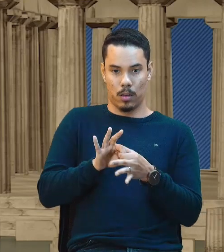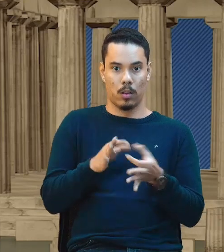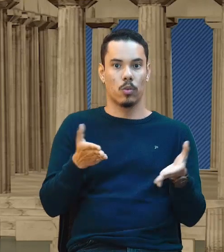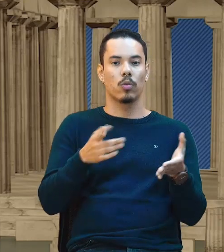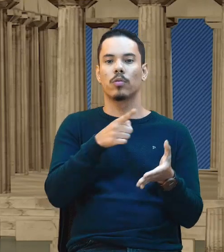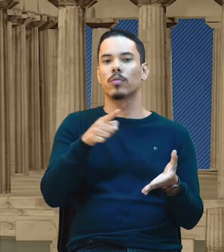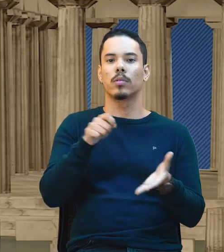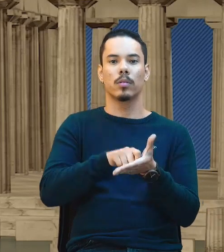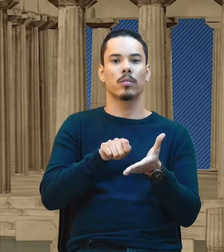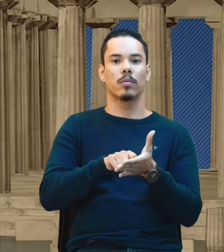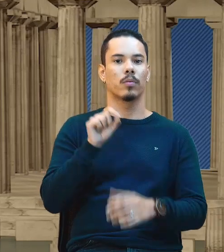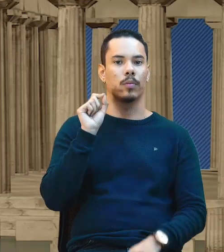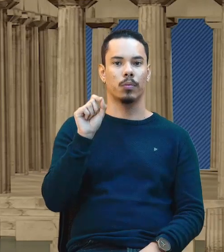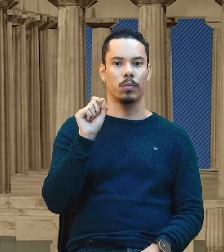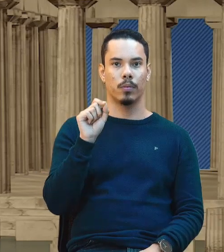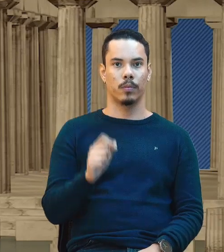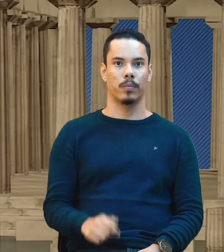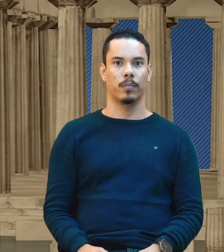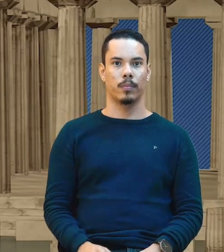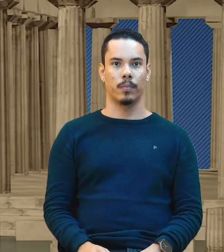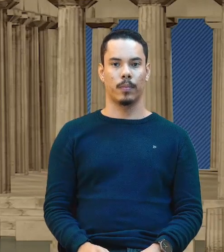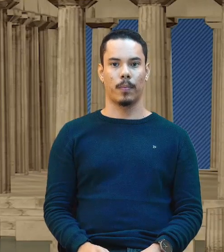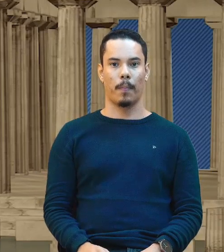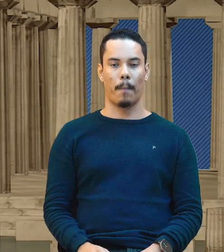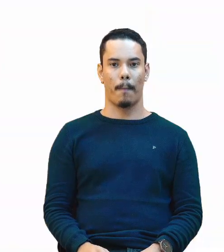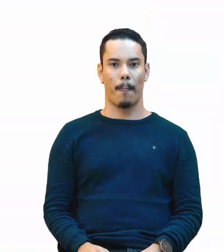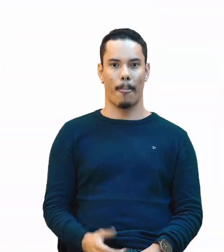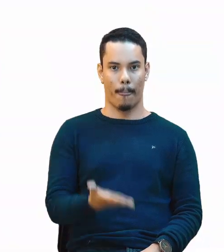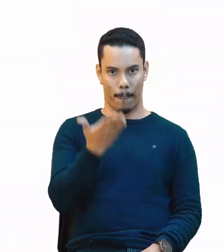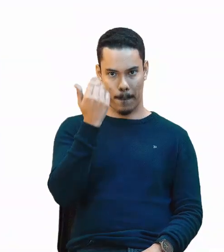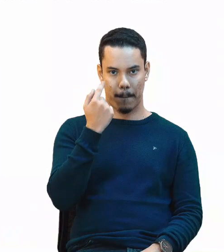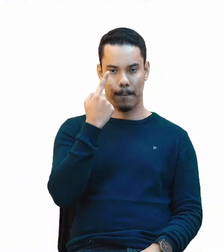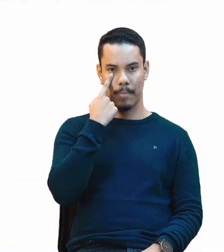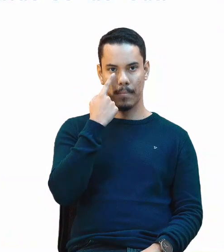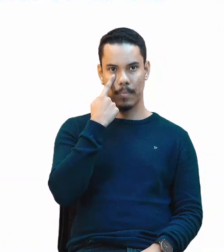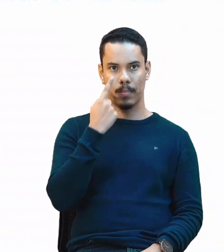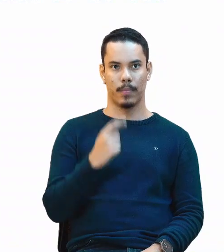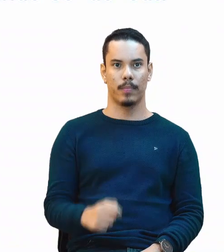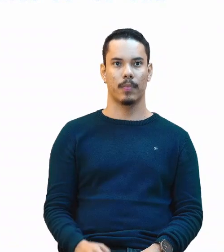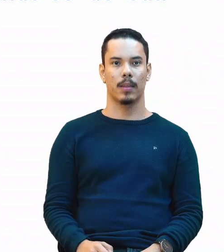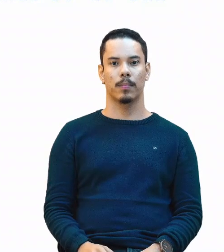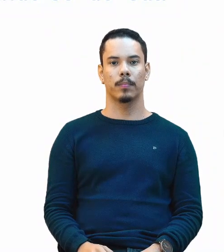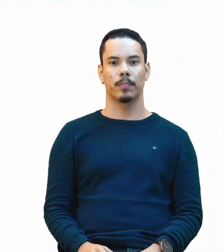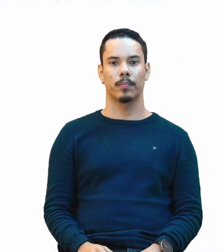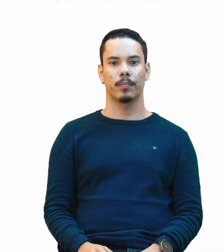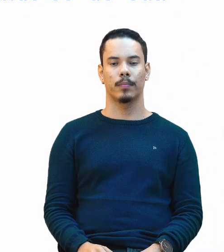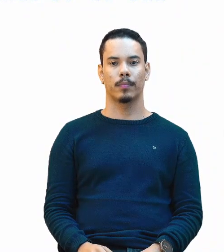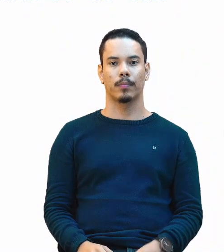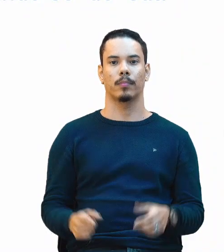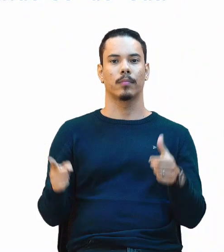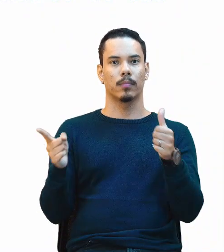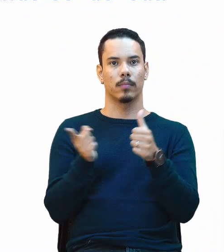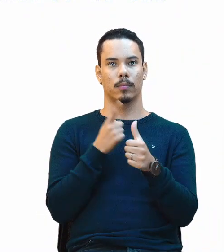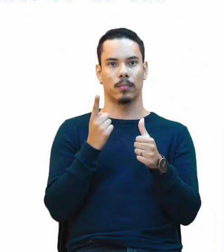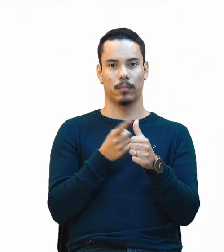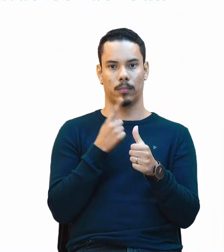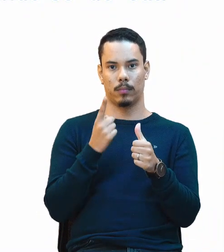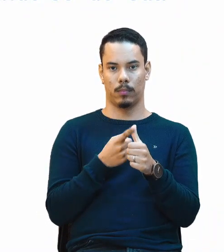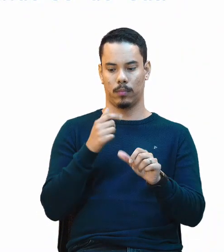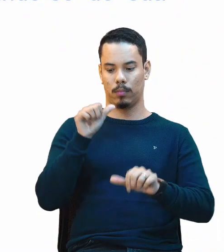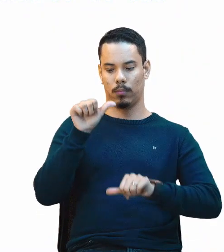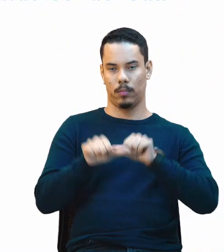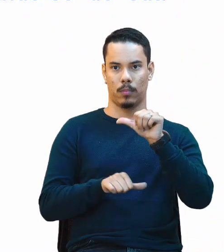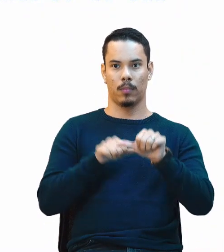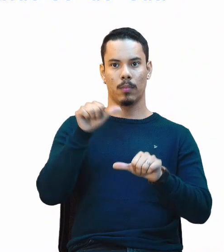aí? Quais? Vamos lá ver no quadro, olha lá. A primeira grande